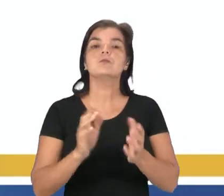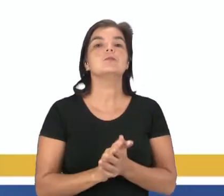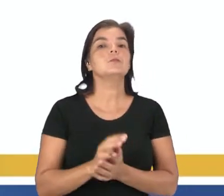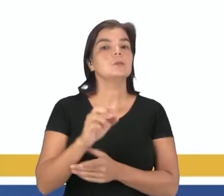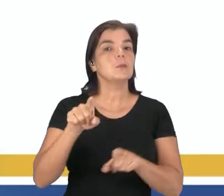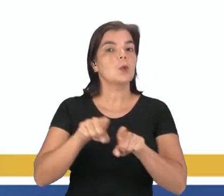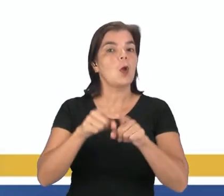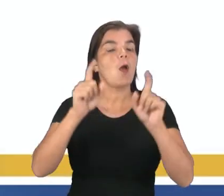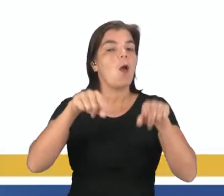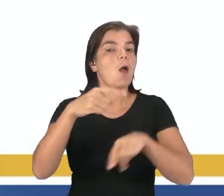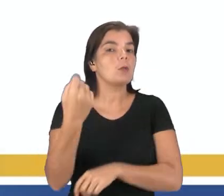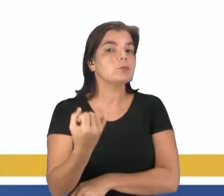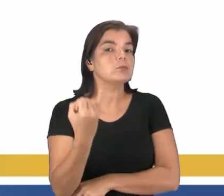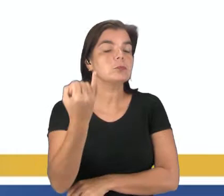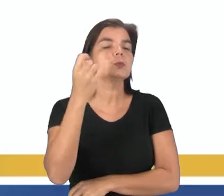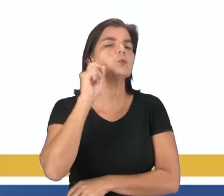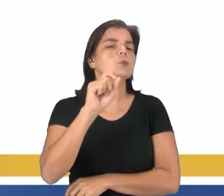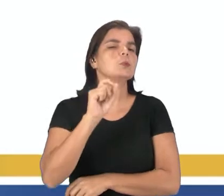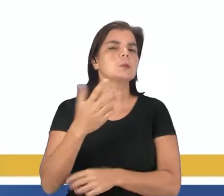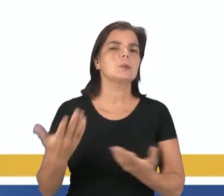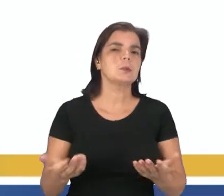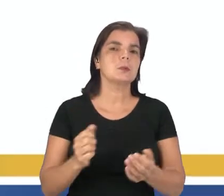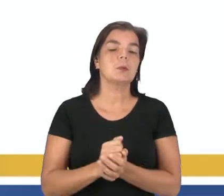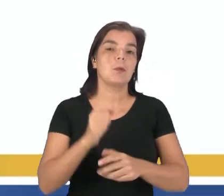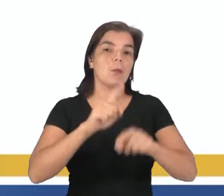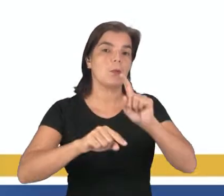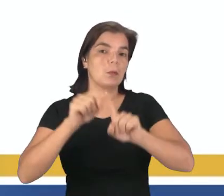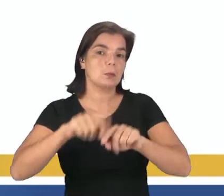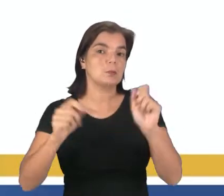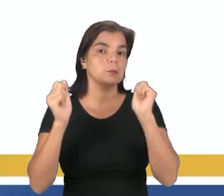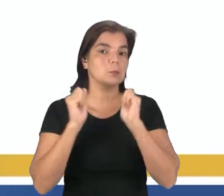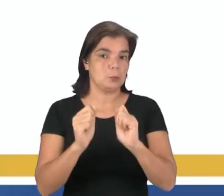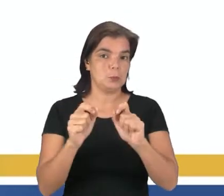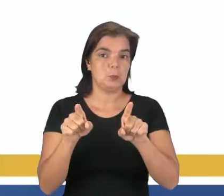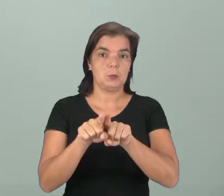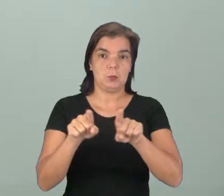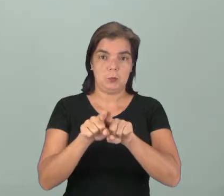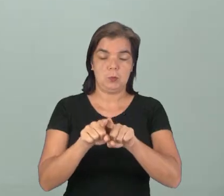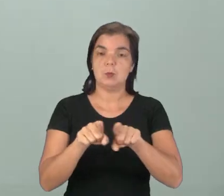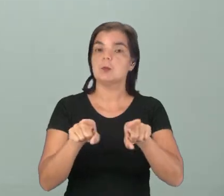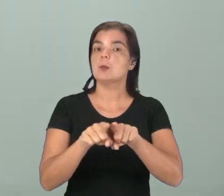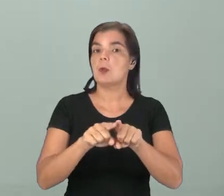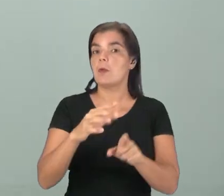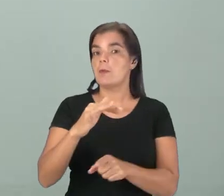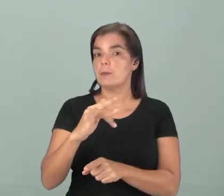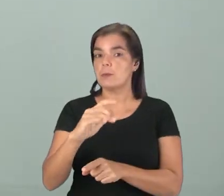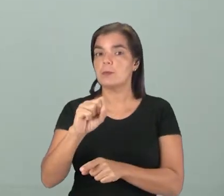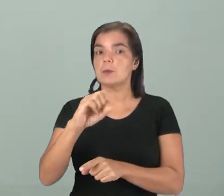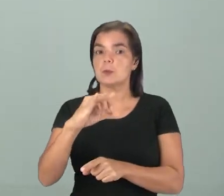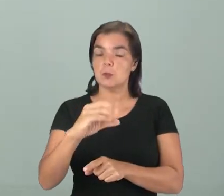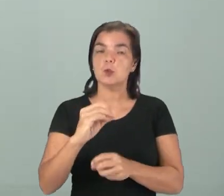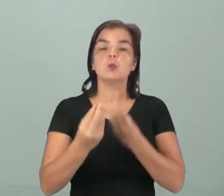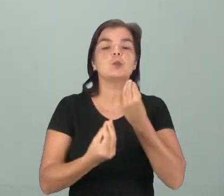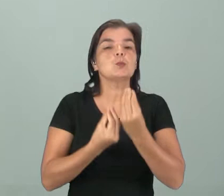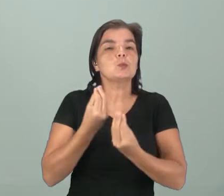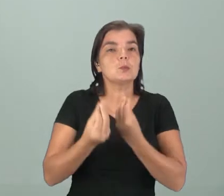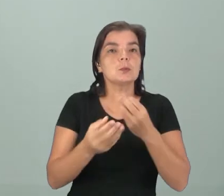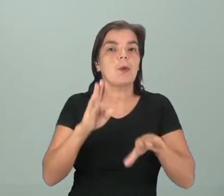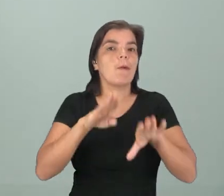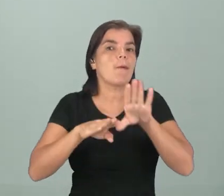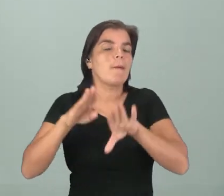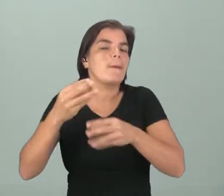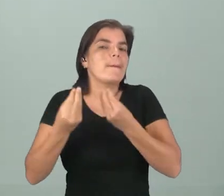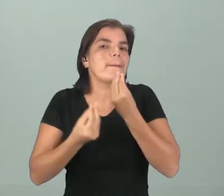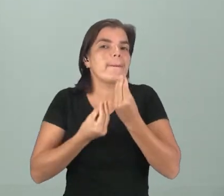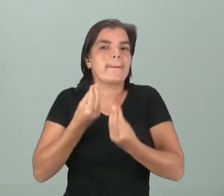massa, é importante a gente ter em mente também que as matérias, elas podem estar em estados físicos. E esses estados físicos dependem